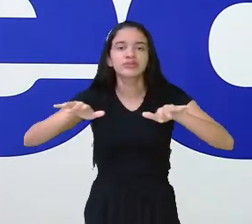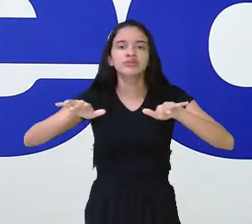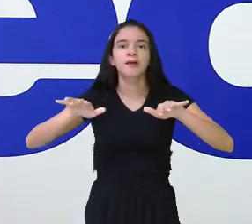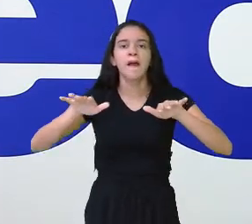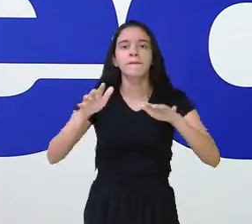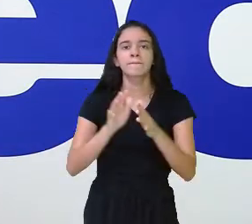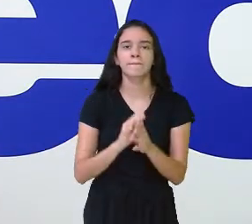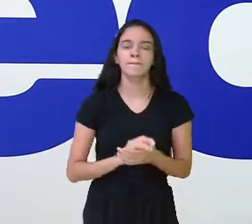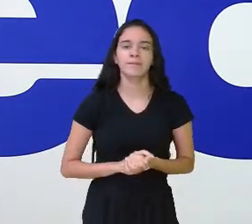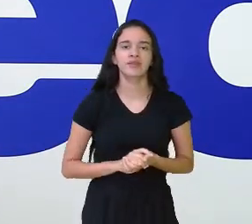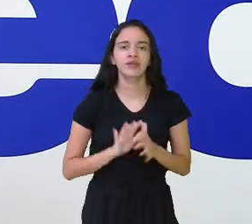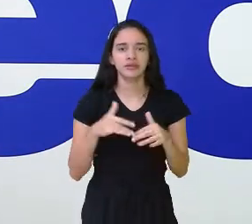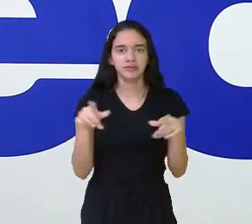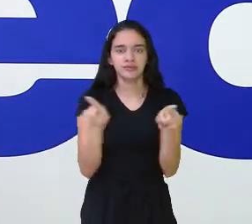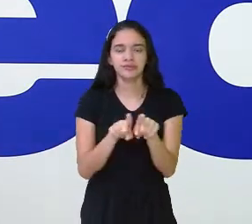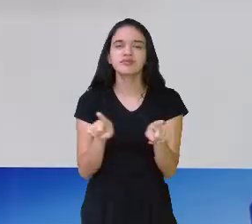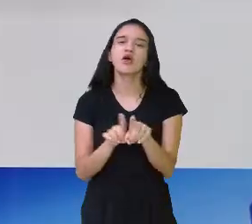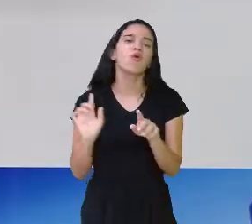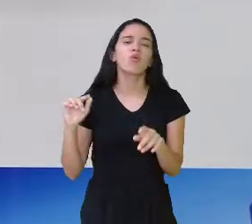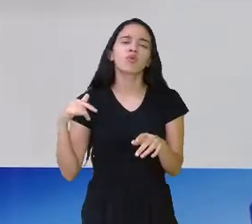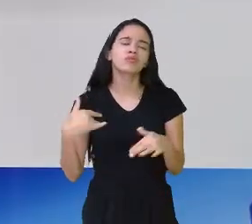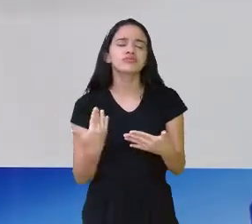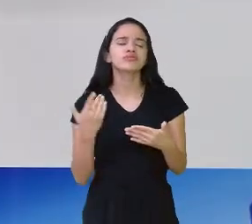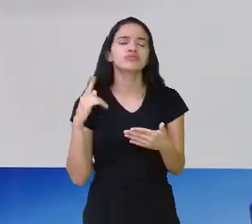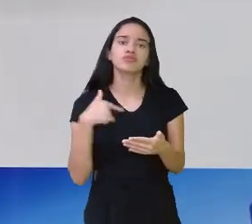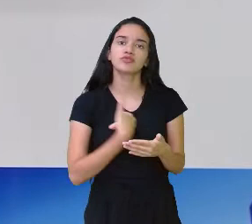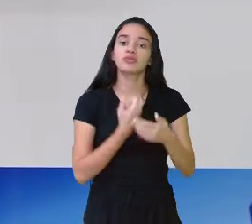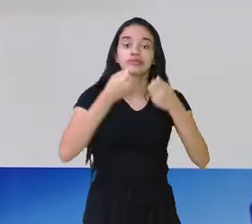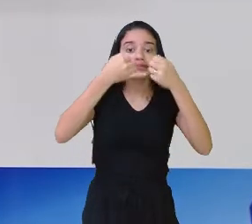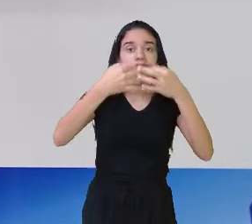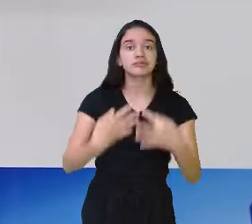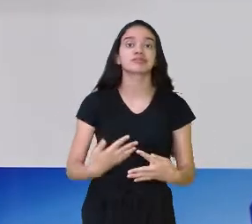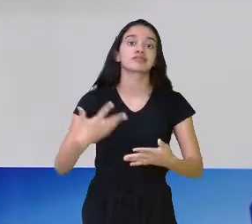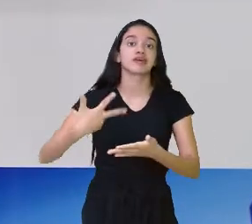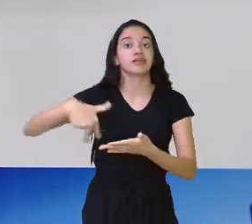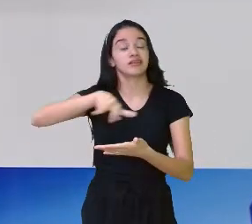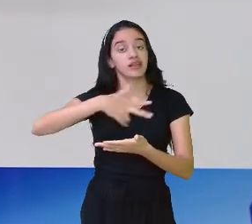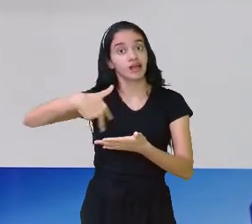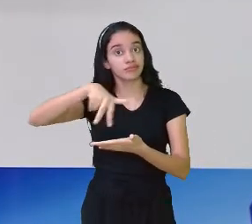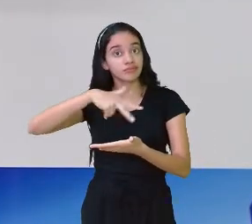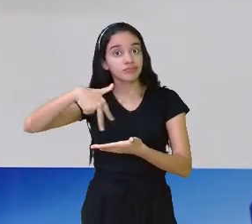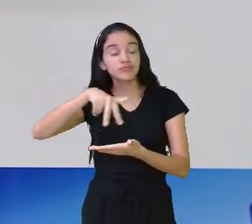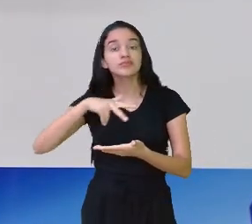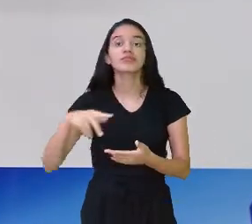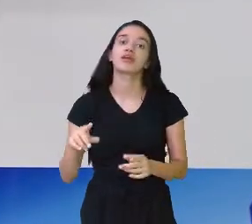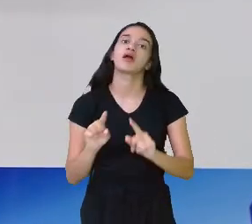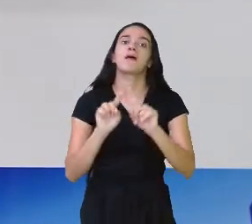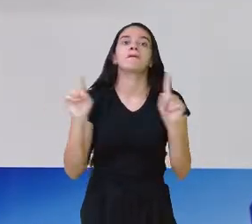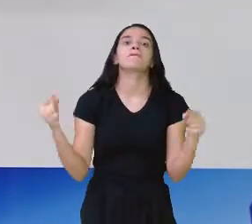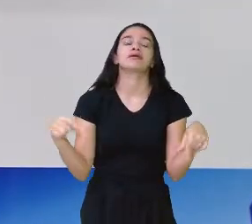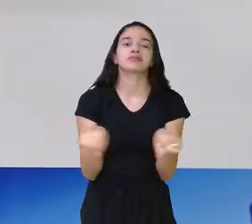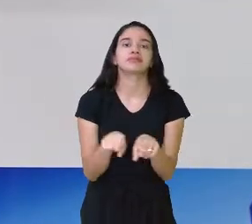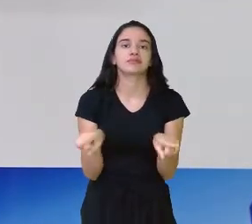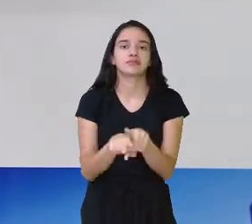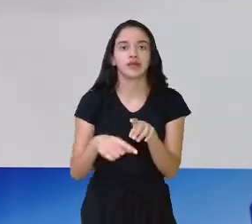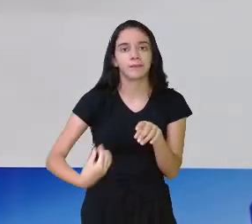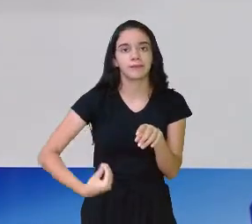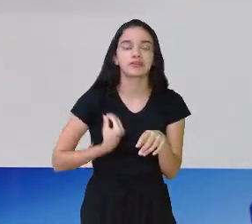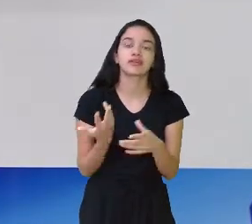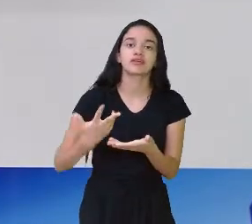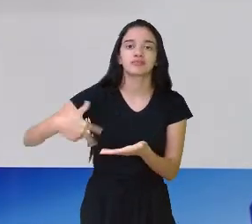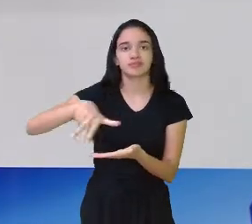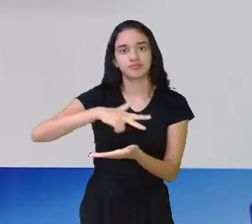público, o assistente, né? Isso quando a gente está falando da dança teatro, da dança espetáculo, né? Mas ela também está presente na